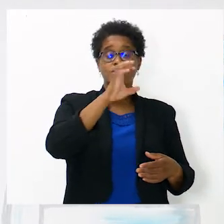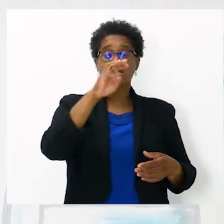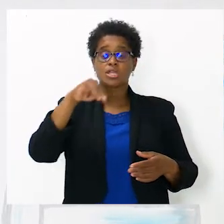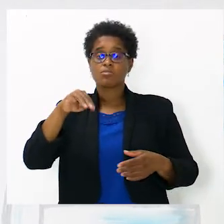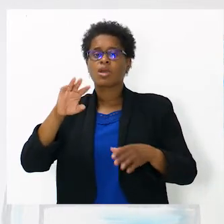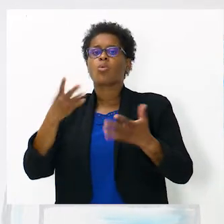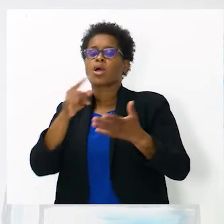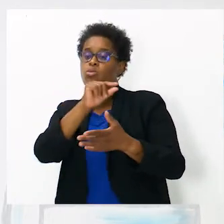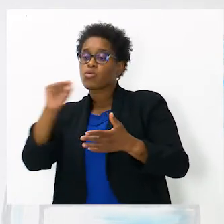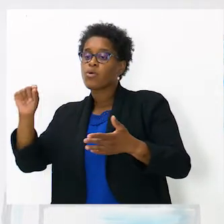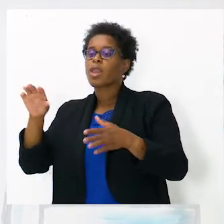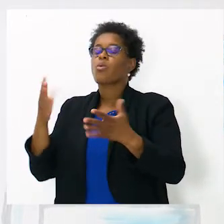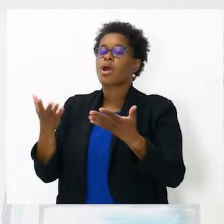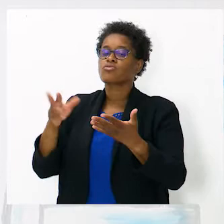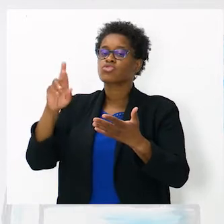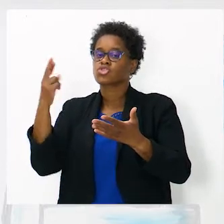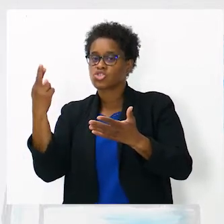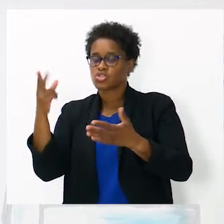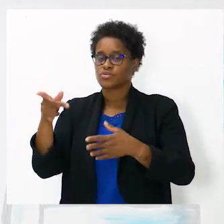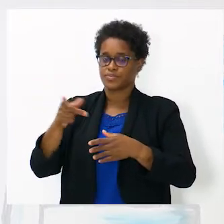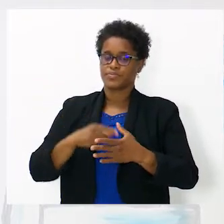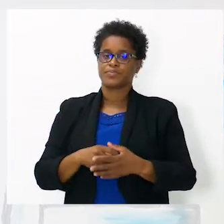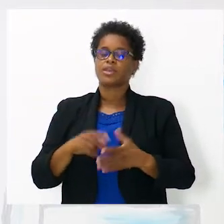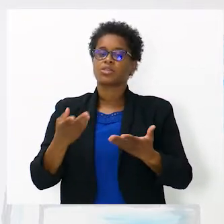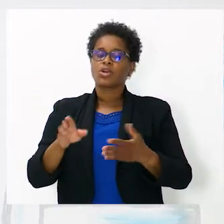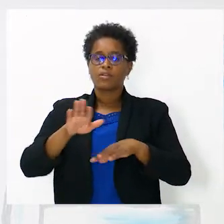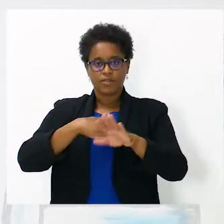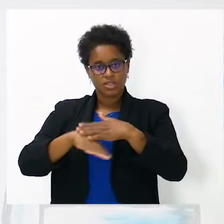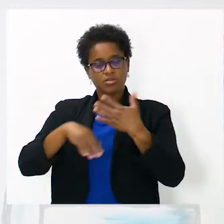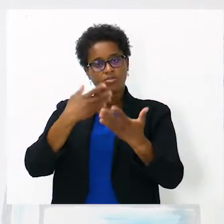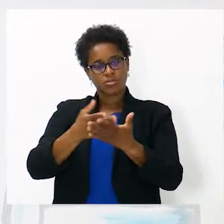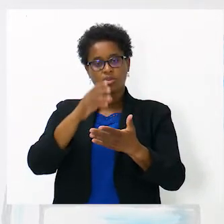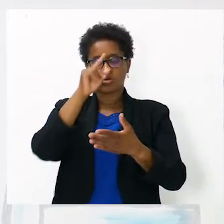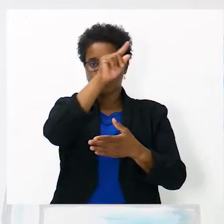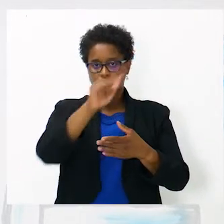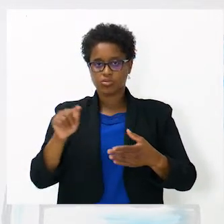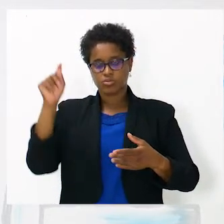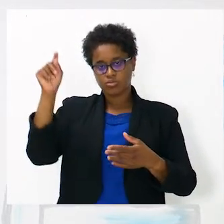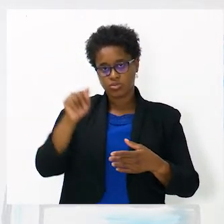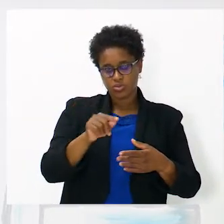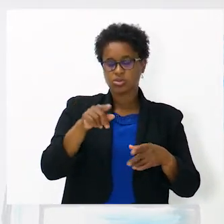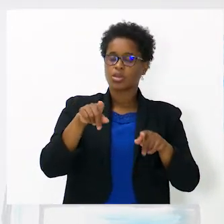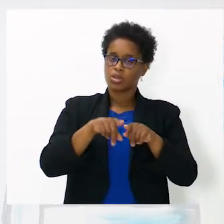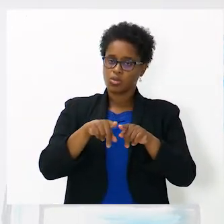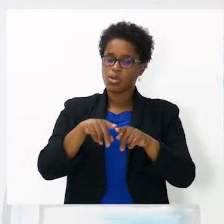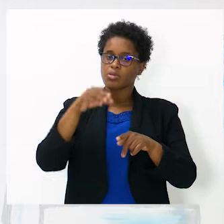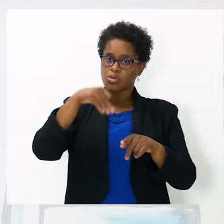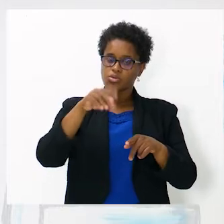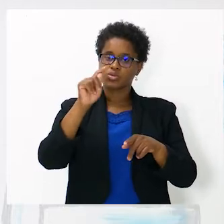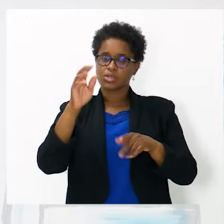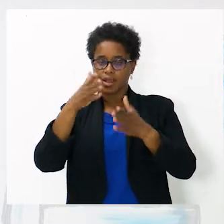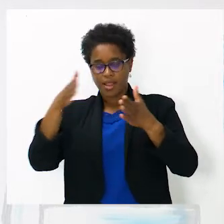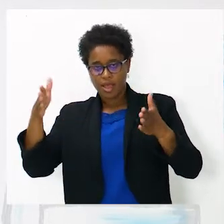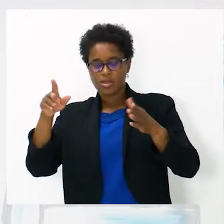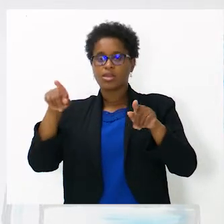centímetros, quanto é que equivale? Equivale a x. Então aplicamos produto dos extremos é igual a produto